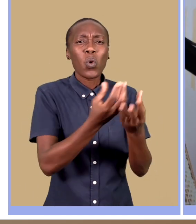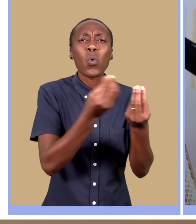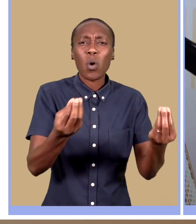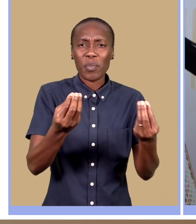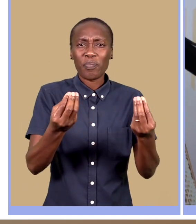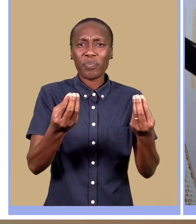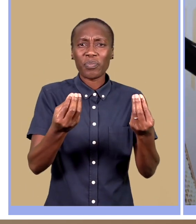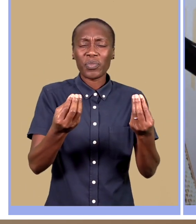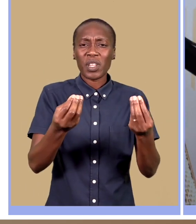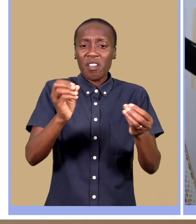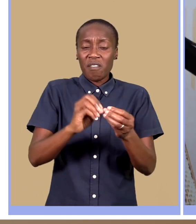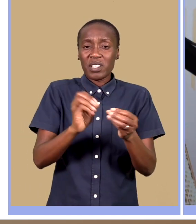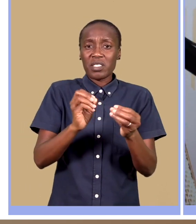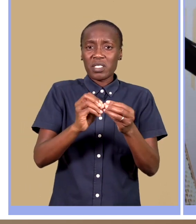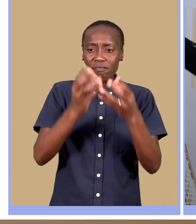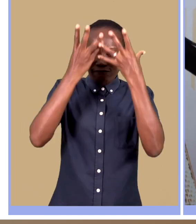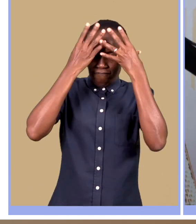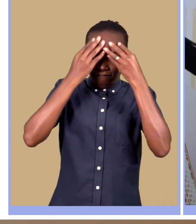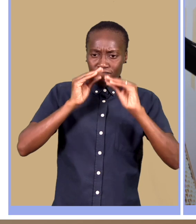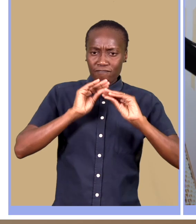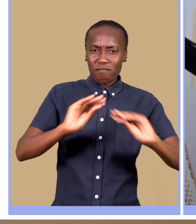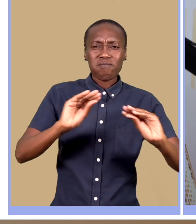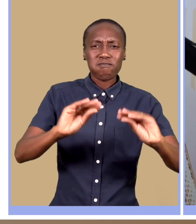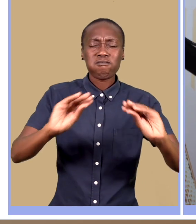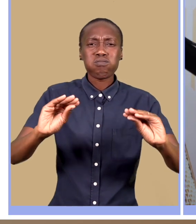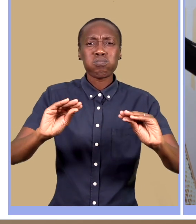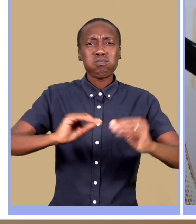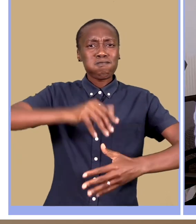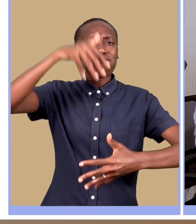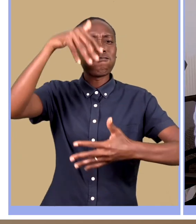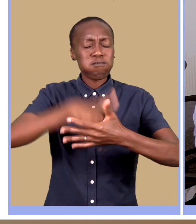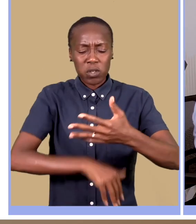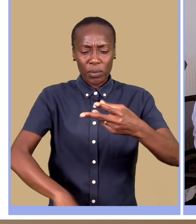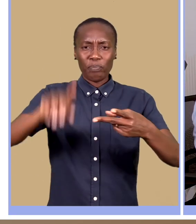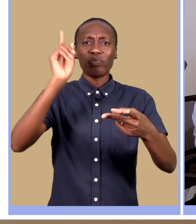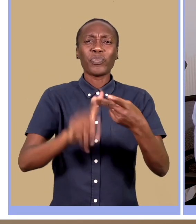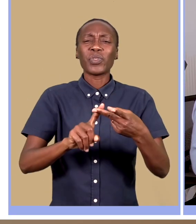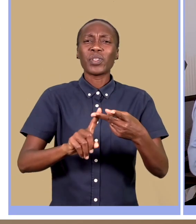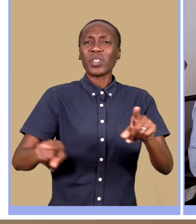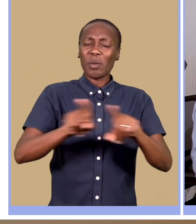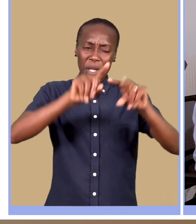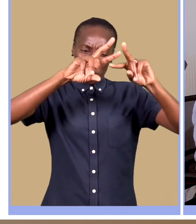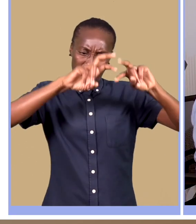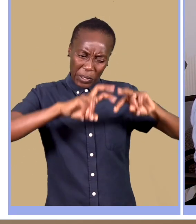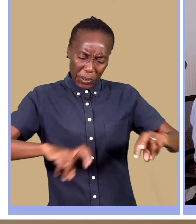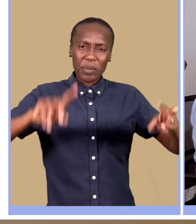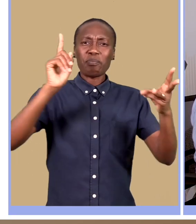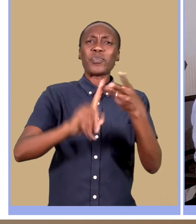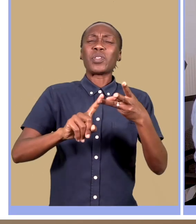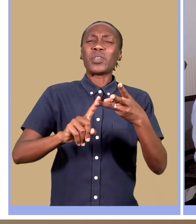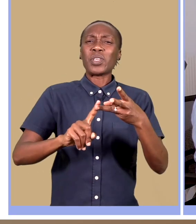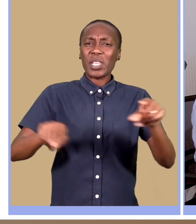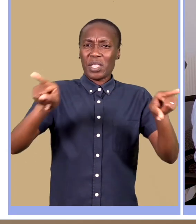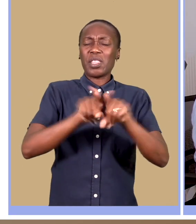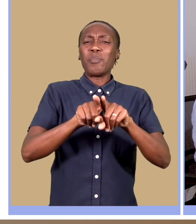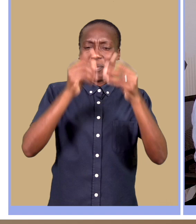conseguir transmitir o saber, produzir o saber, mas também deve difundir, divulgar o saber junto